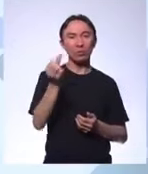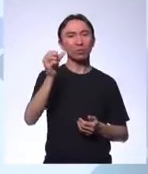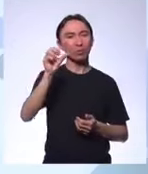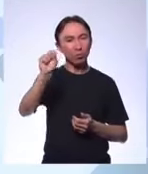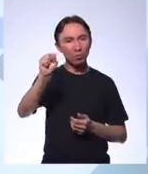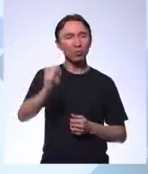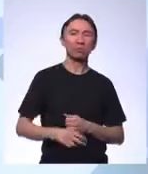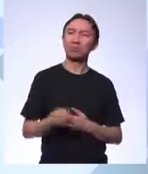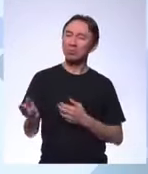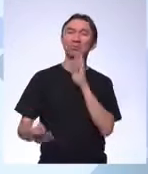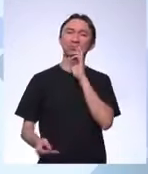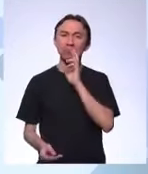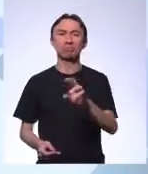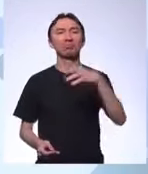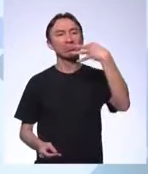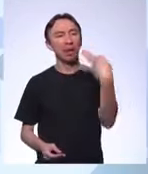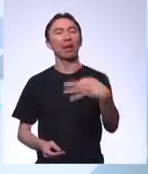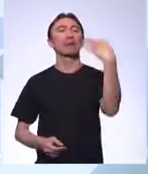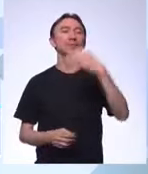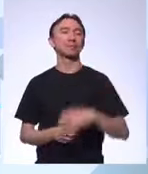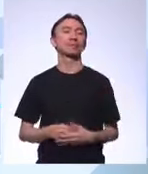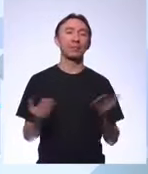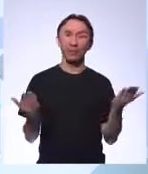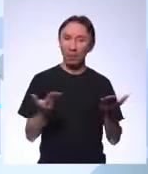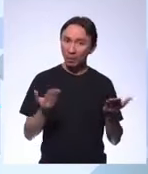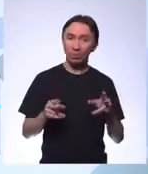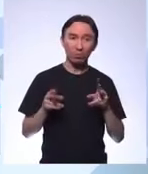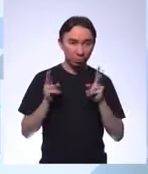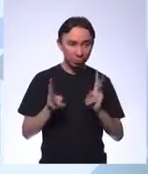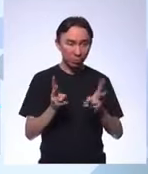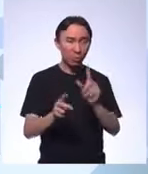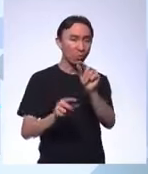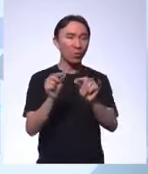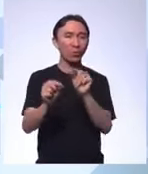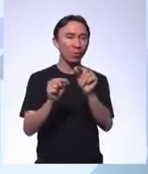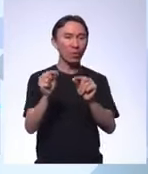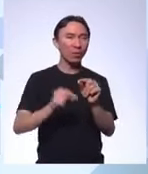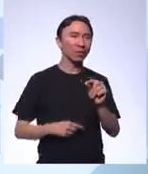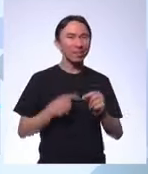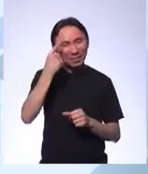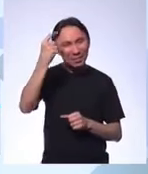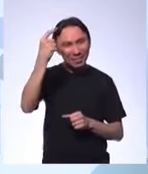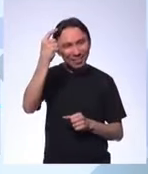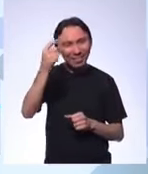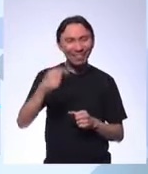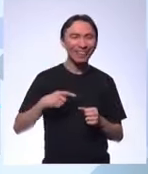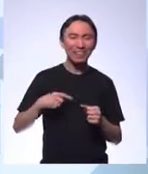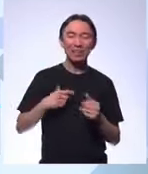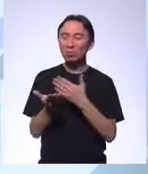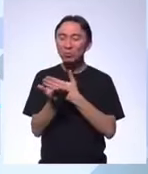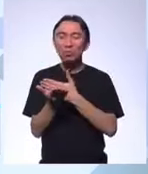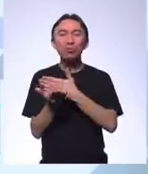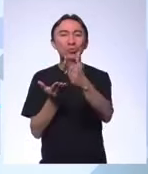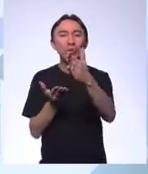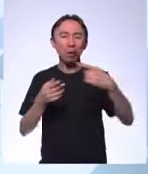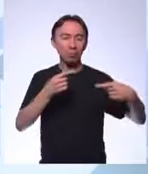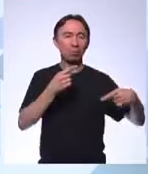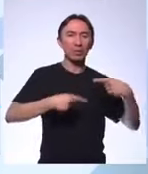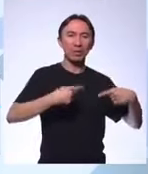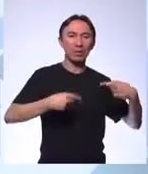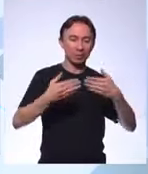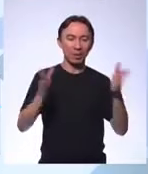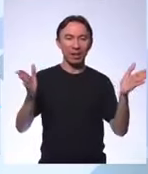corretamente a pergunta. E agora a gente vai prosseguir aqui com a nossa aula, falando um pouquinho da abertura política. Eu vou só pontuar com vocês, até